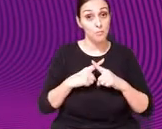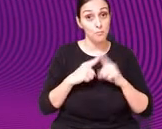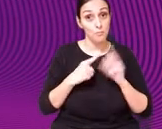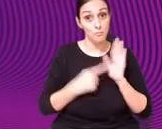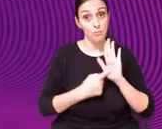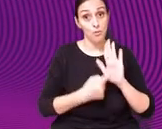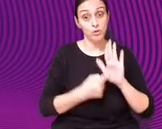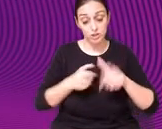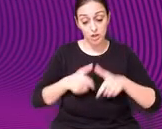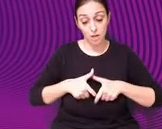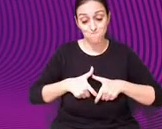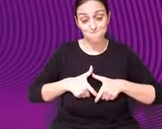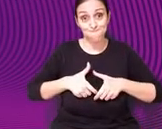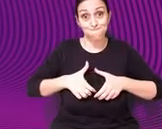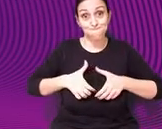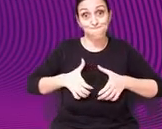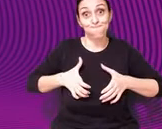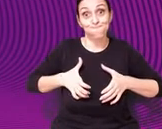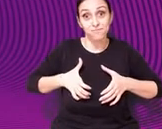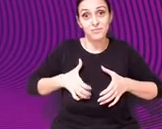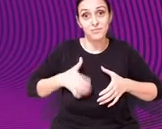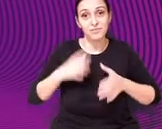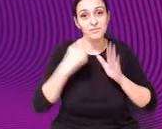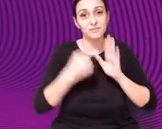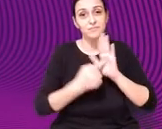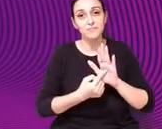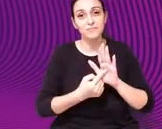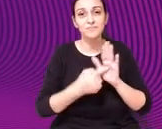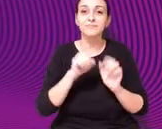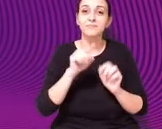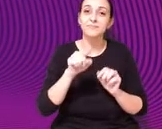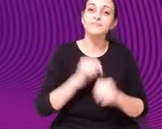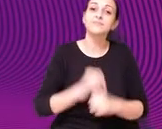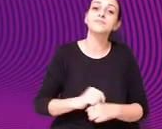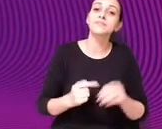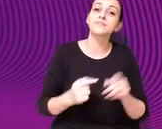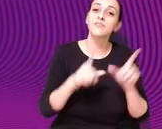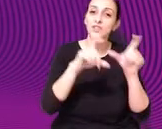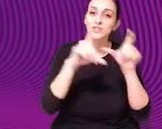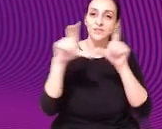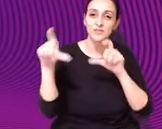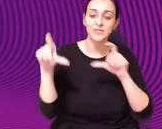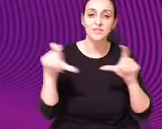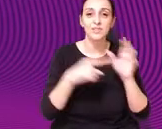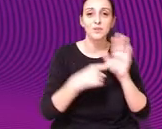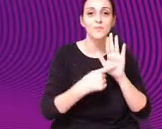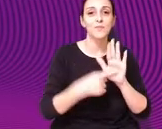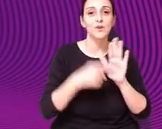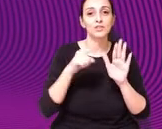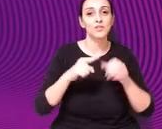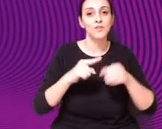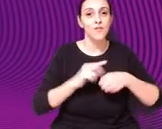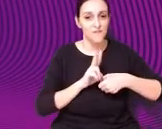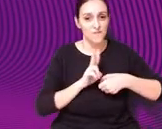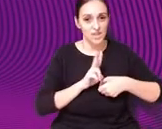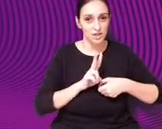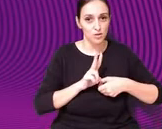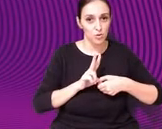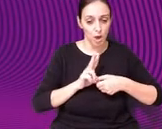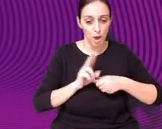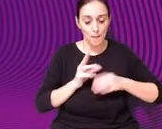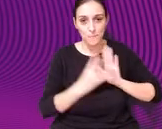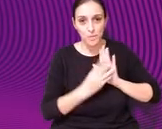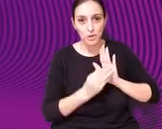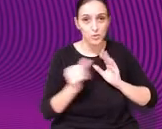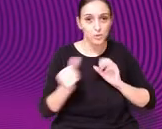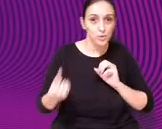quanto agora. Aqui eu não tenho os cines, foram fotos, mostrando esse ventrículo remodelado, mostrando a